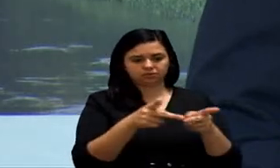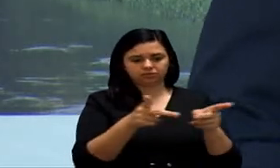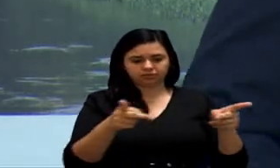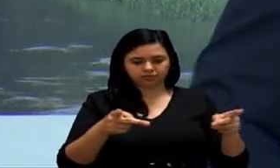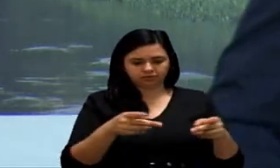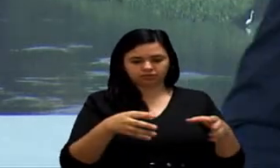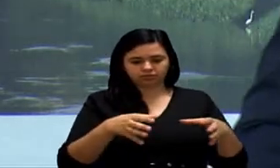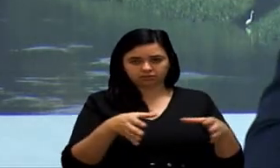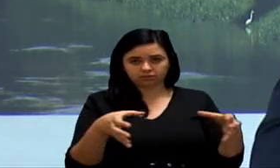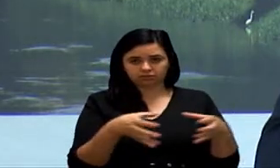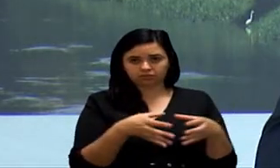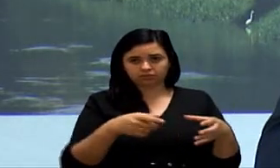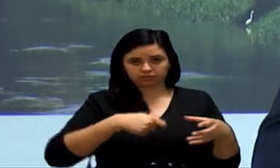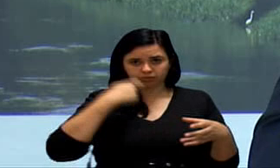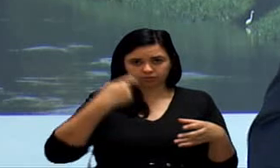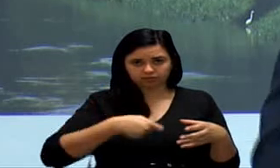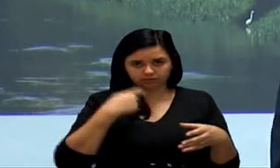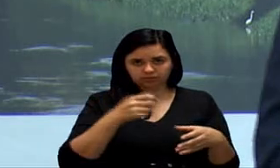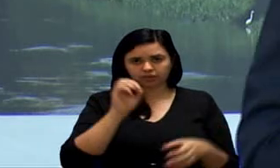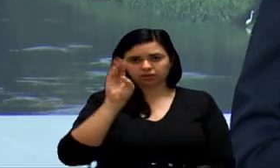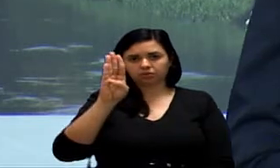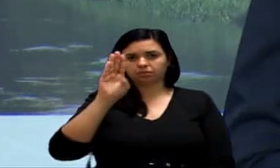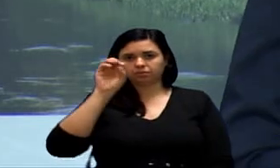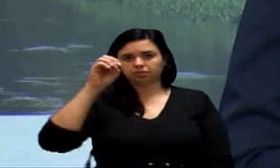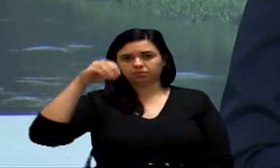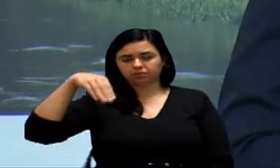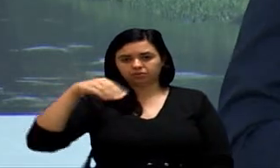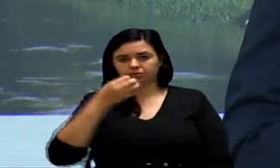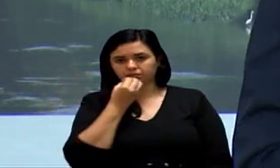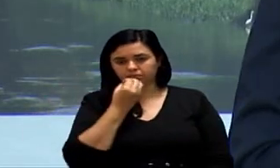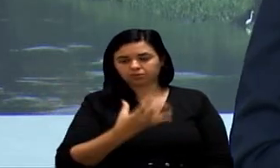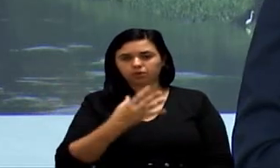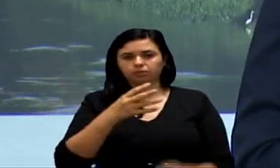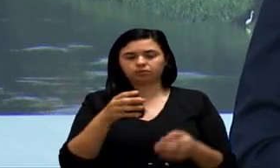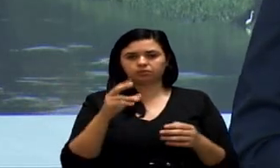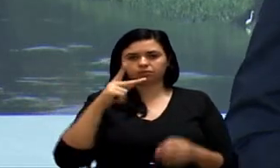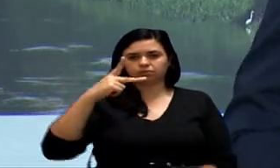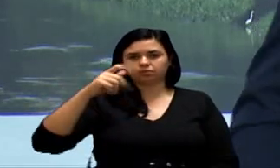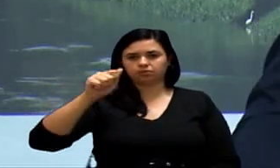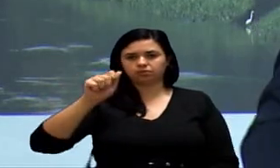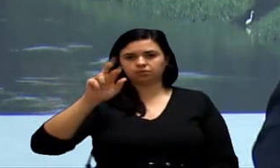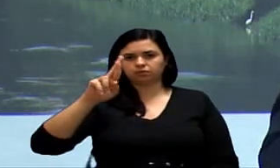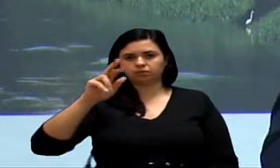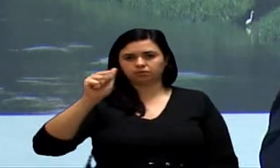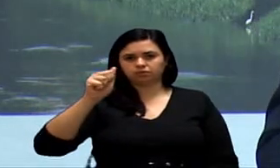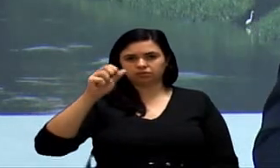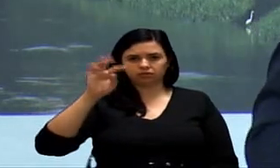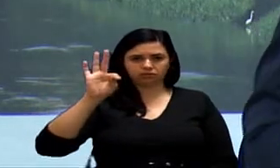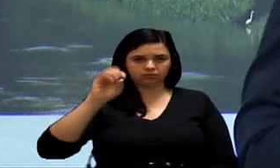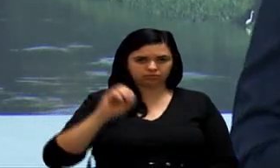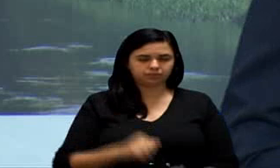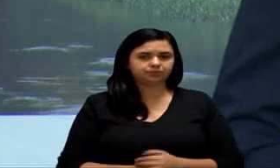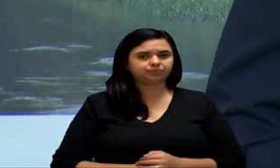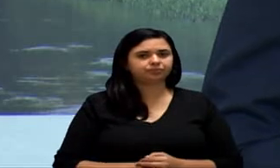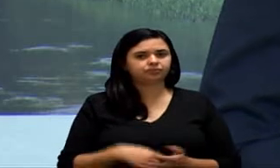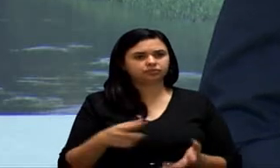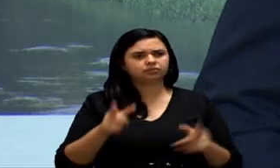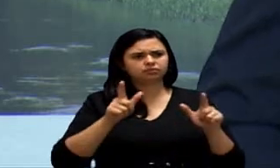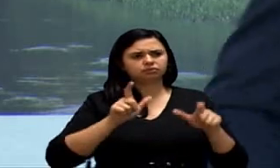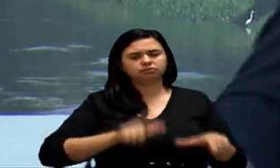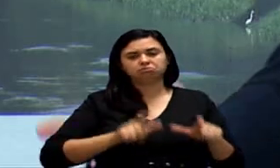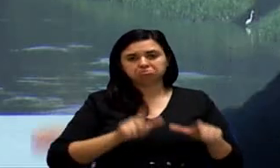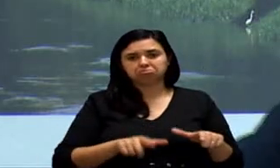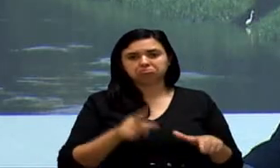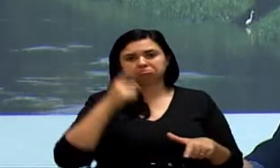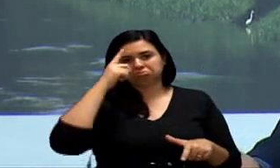secretário Marcelo Branco, que é da pasta. Já foi feito o estudo. Já está certo, mas eu queria saber local e data.